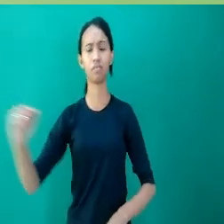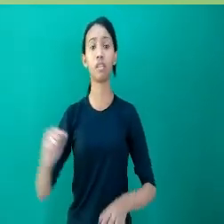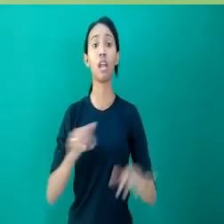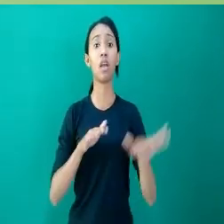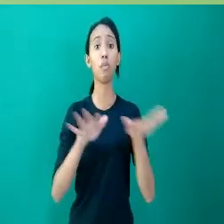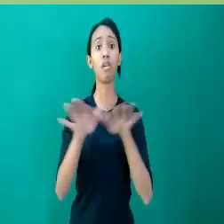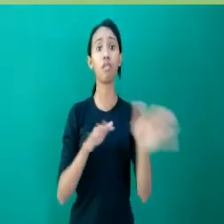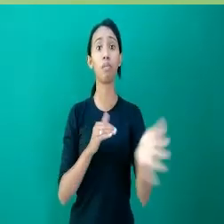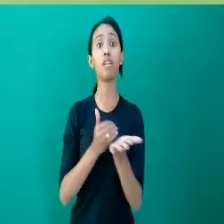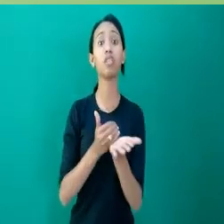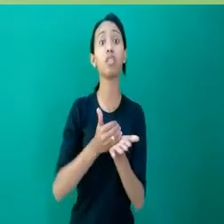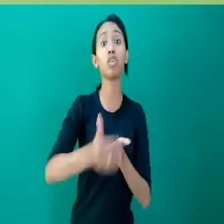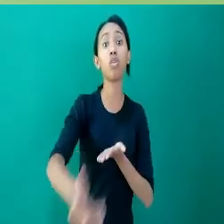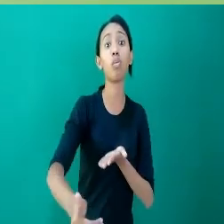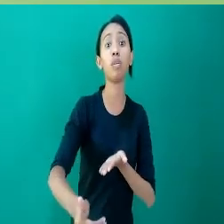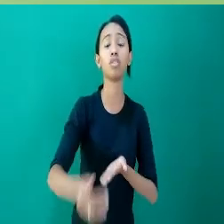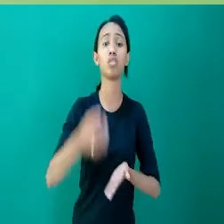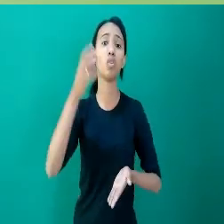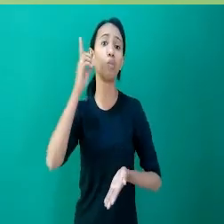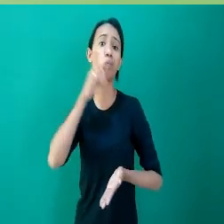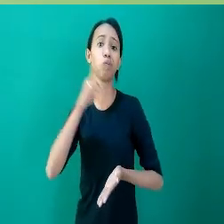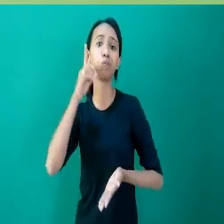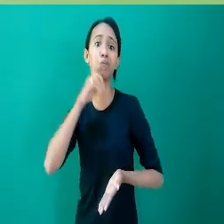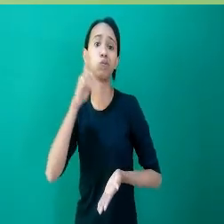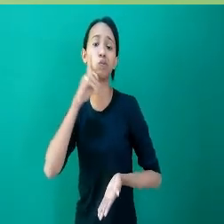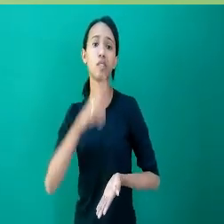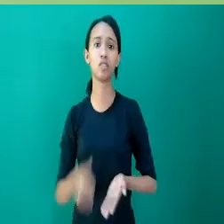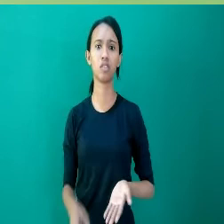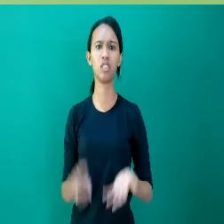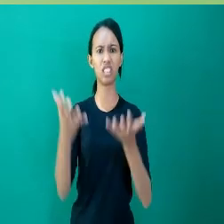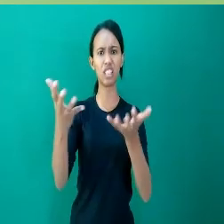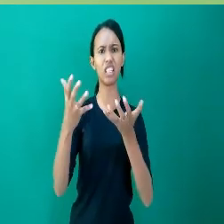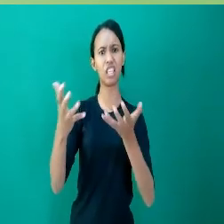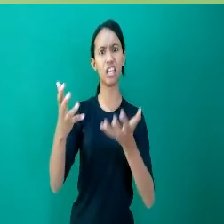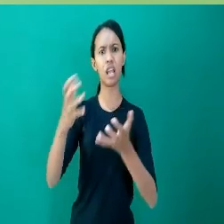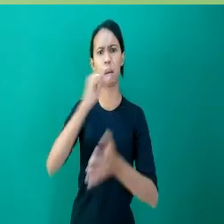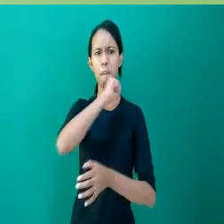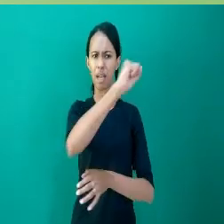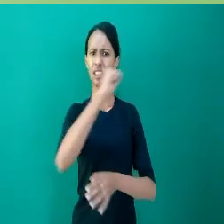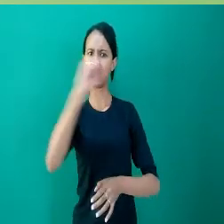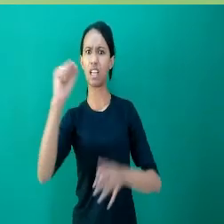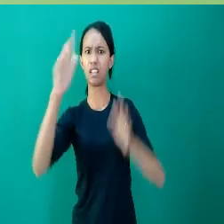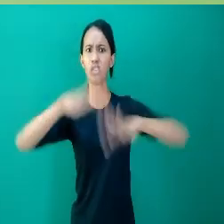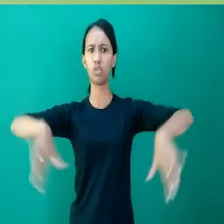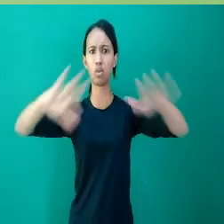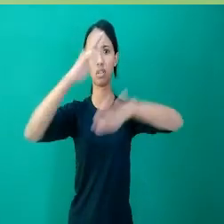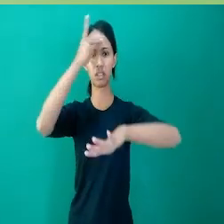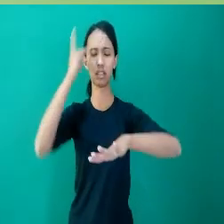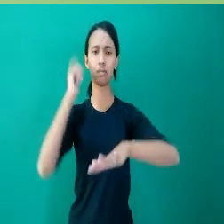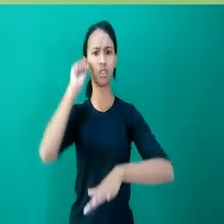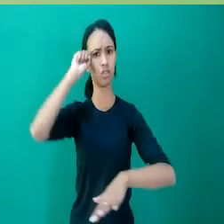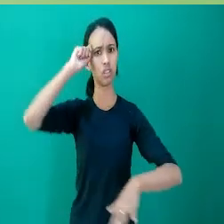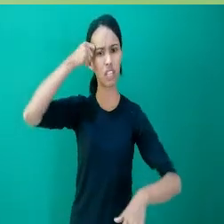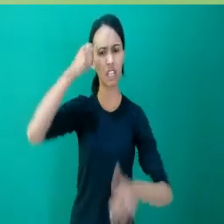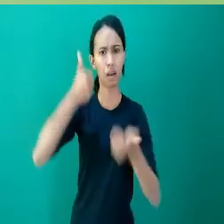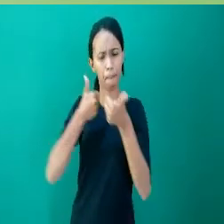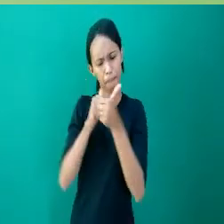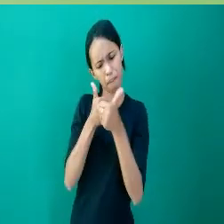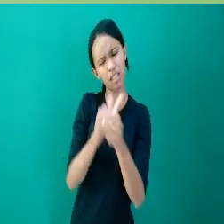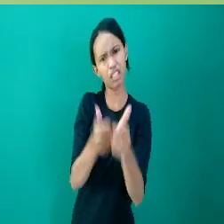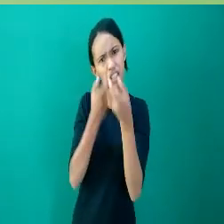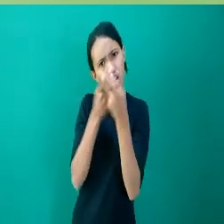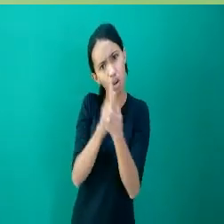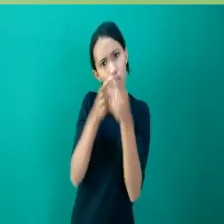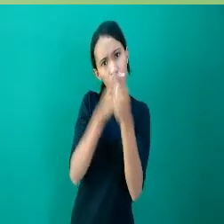Estados Unidos nazista, fascista, que queria matar negro, perseguir negro, né? Já toma um leitinho